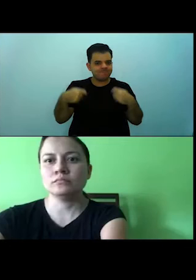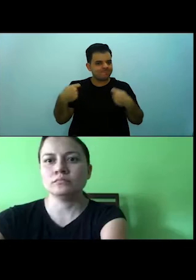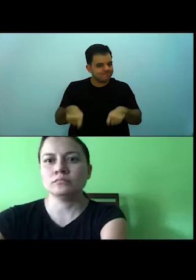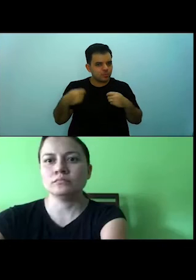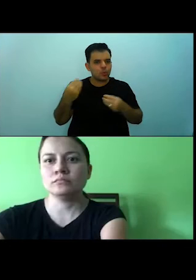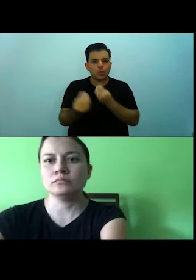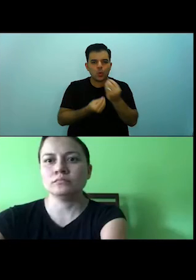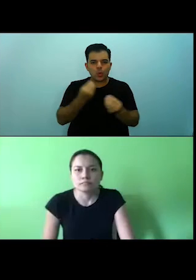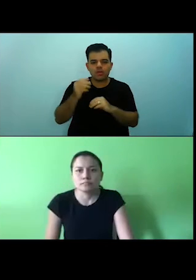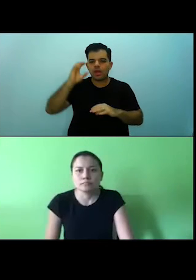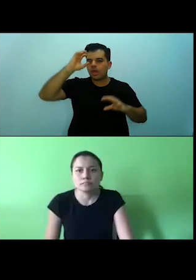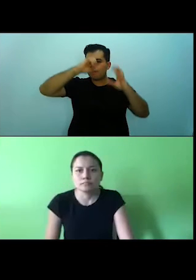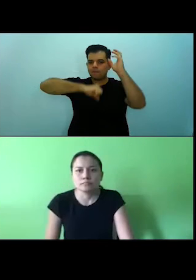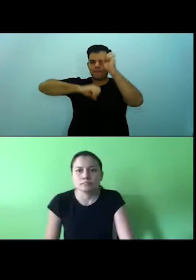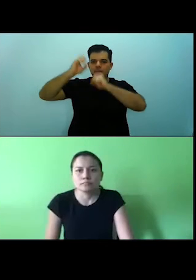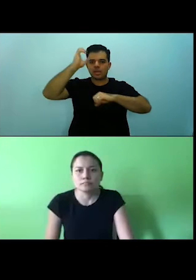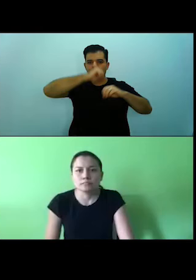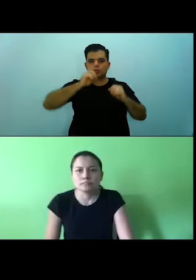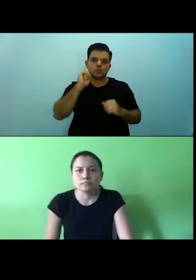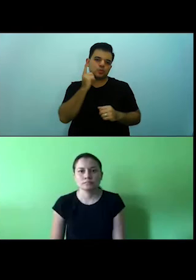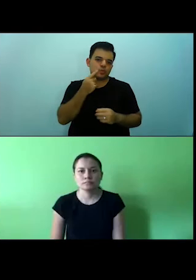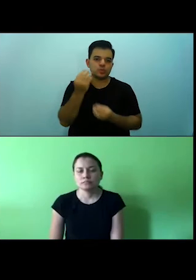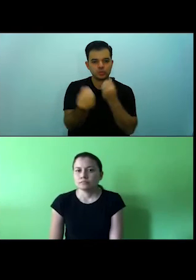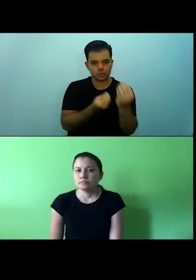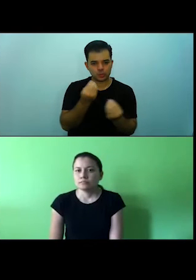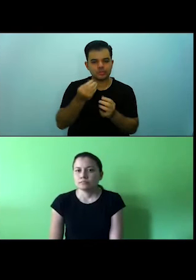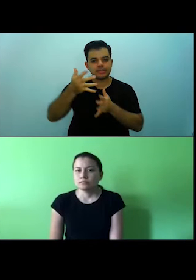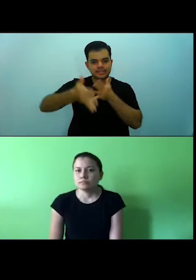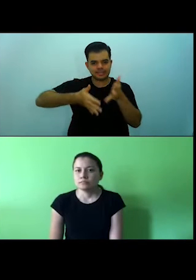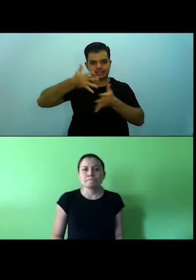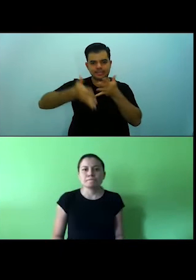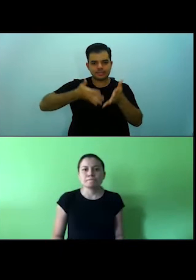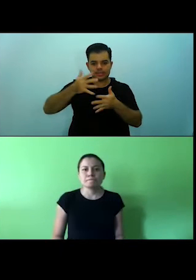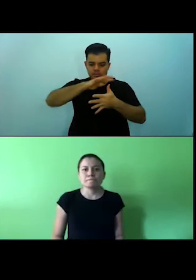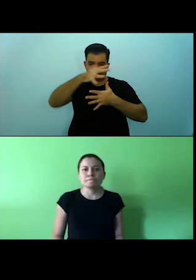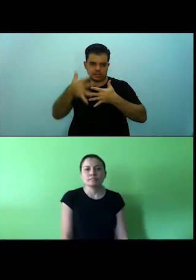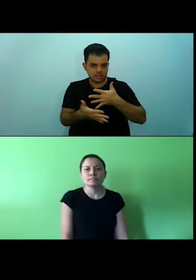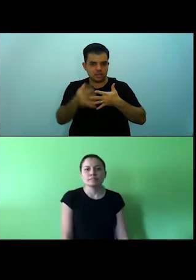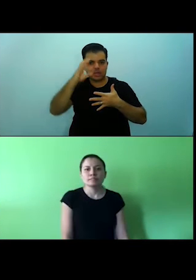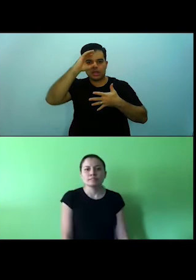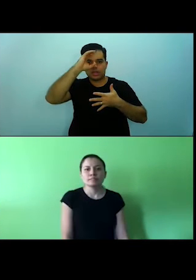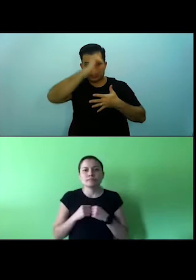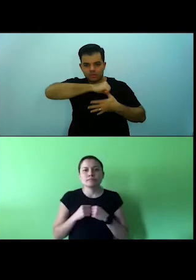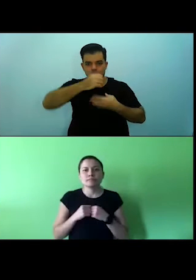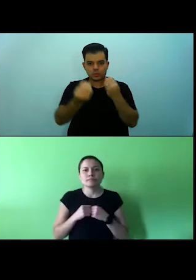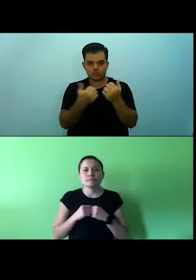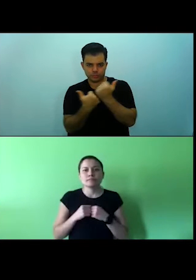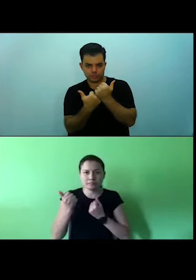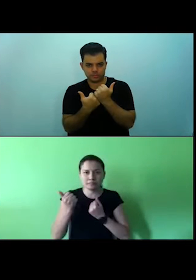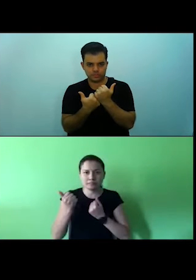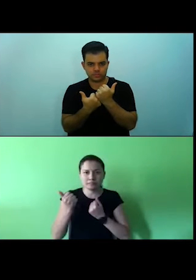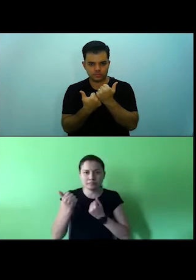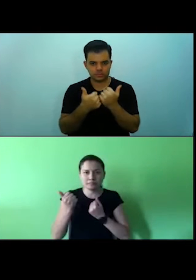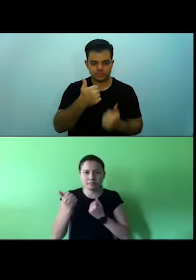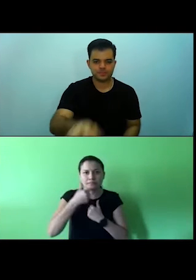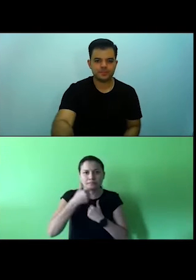de aprendizado da pessoa surda, né? Como é que a língua de sinais aí, que é o principal